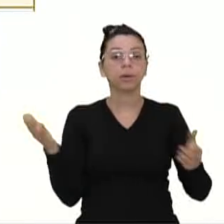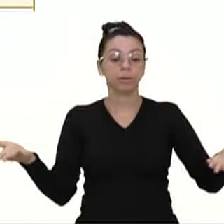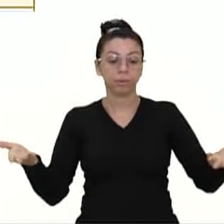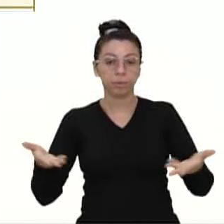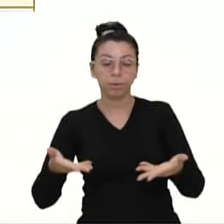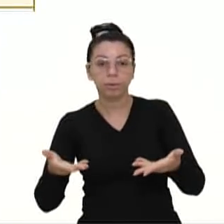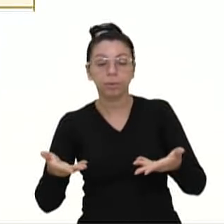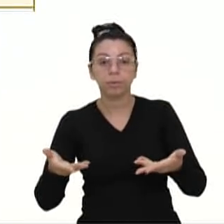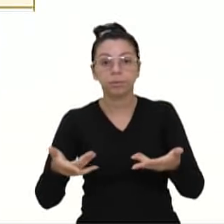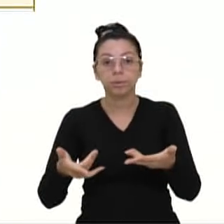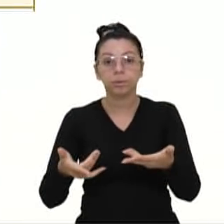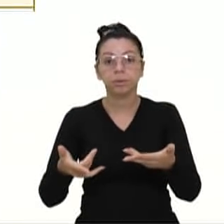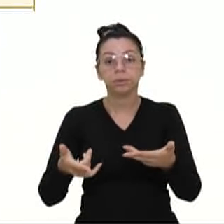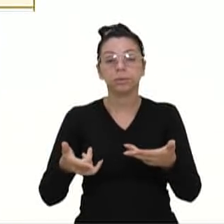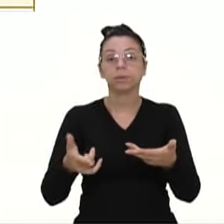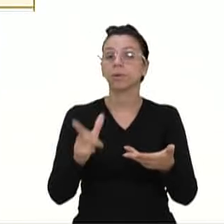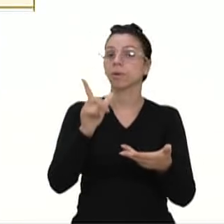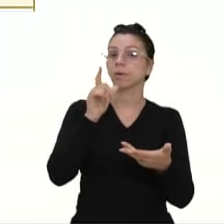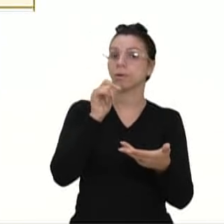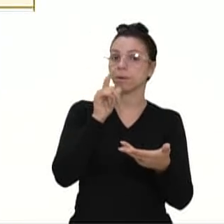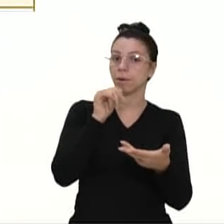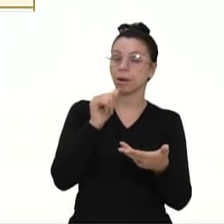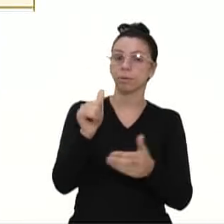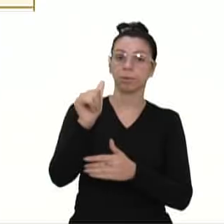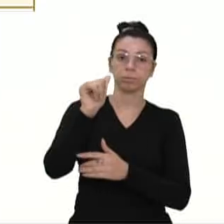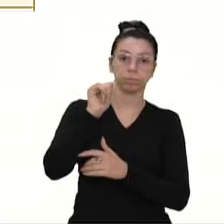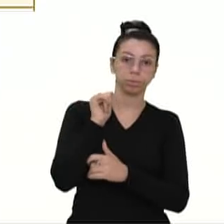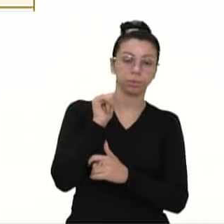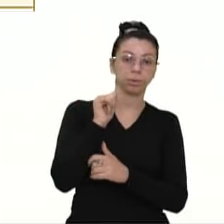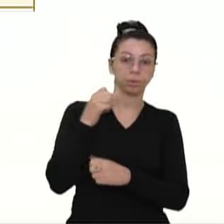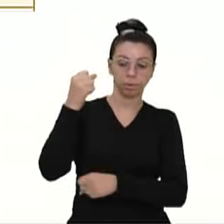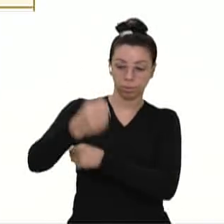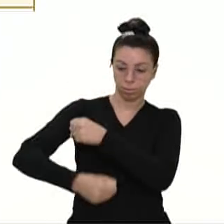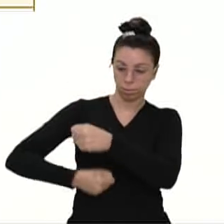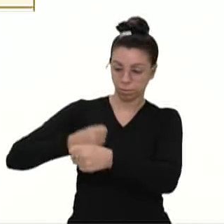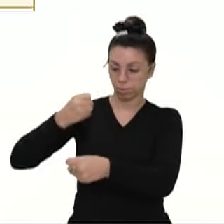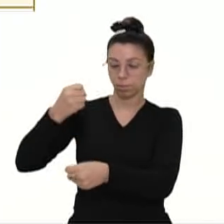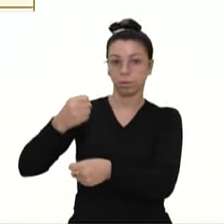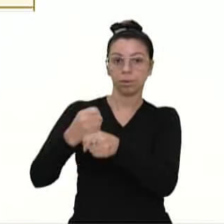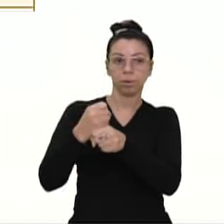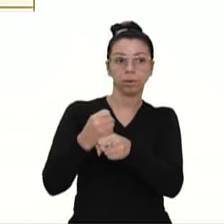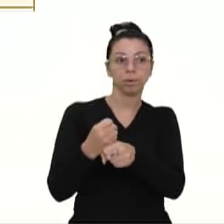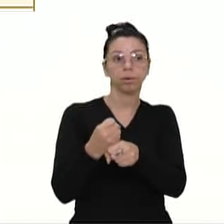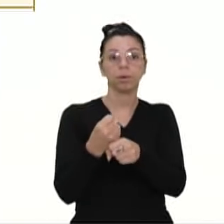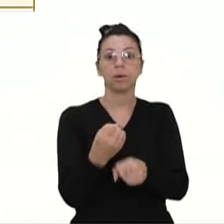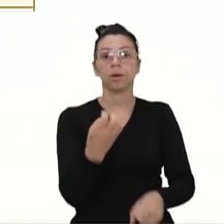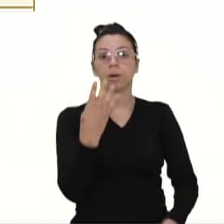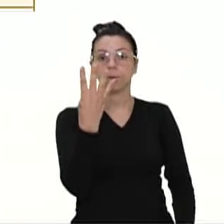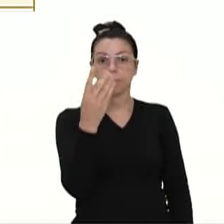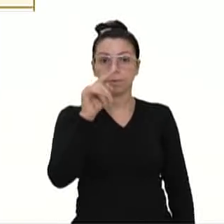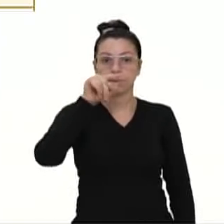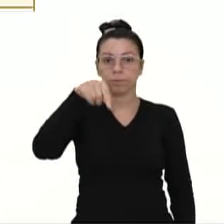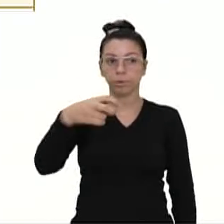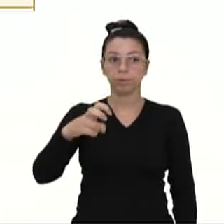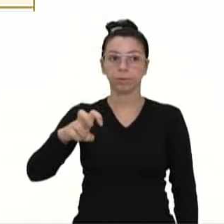atualmente o consumo anual é estimado em 4,5 bilhões de litros de água,